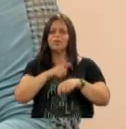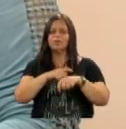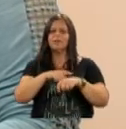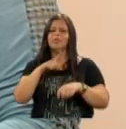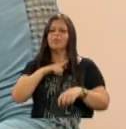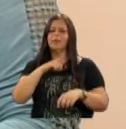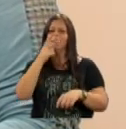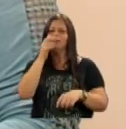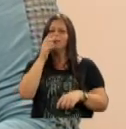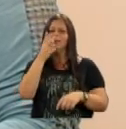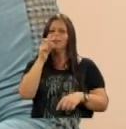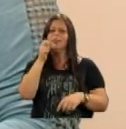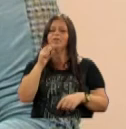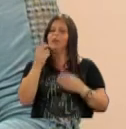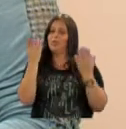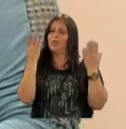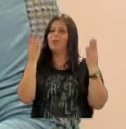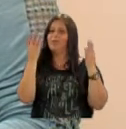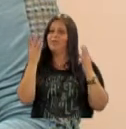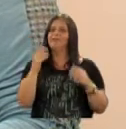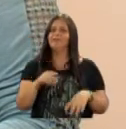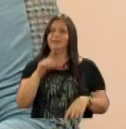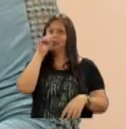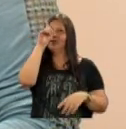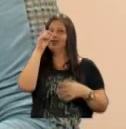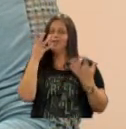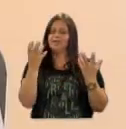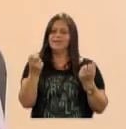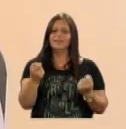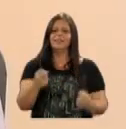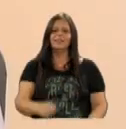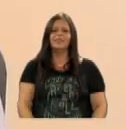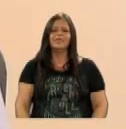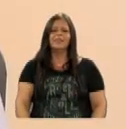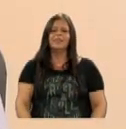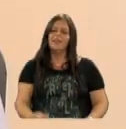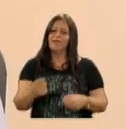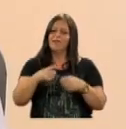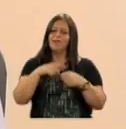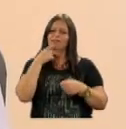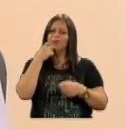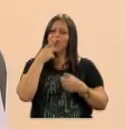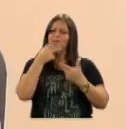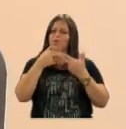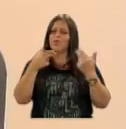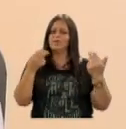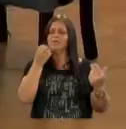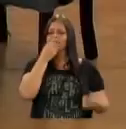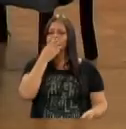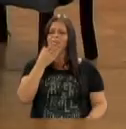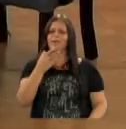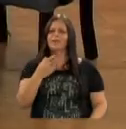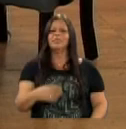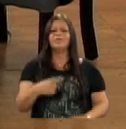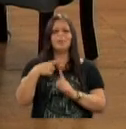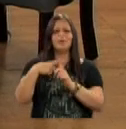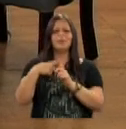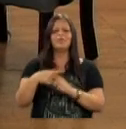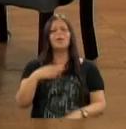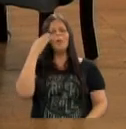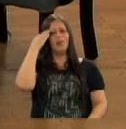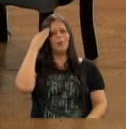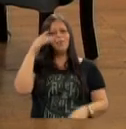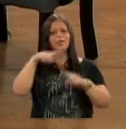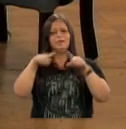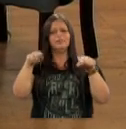os bons momentos que nós o mosteiro em 2018 e comemorar né entendemos é que a gente volte a falar de notícias